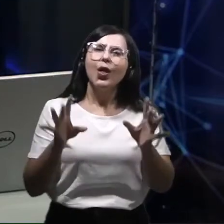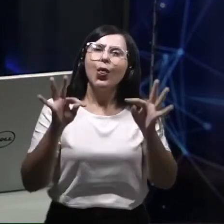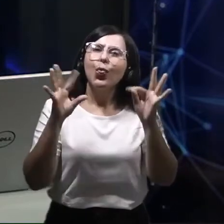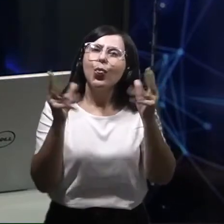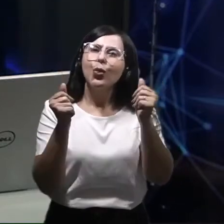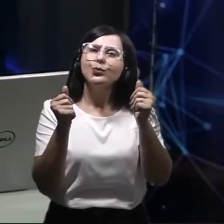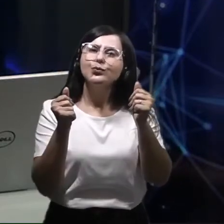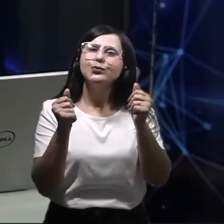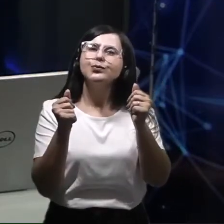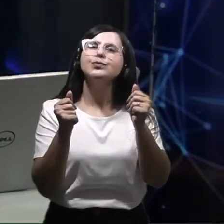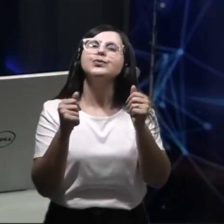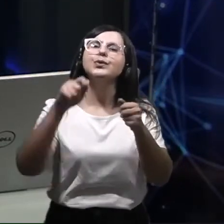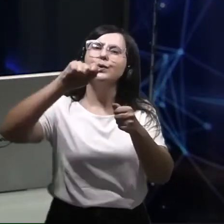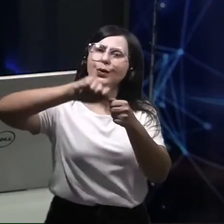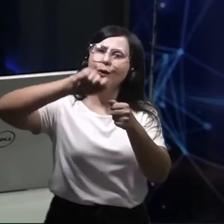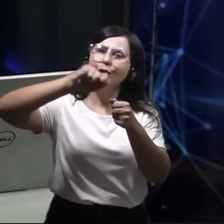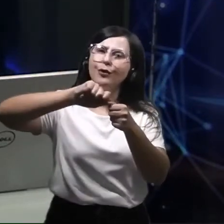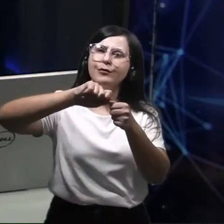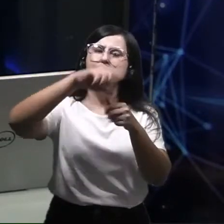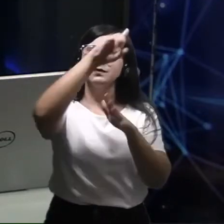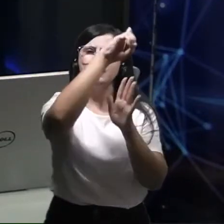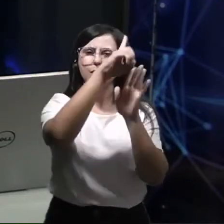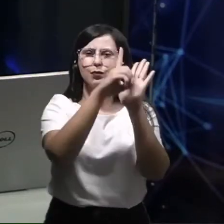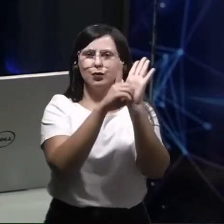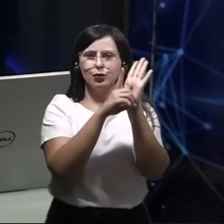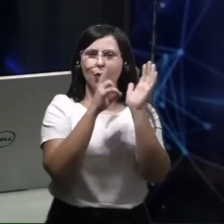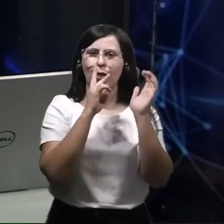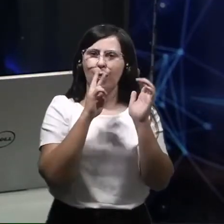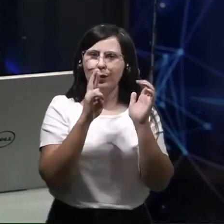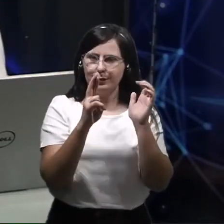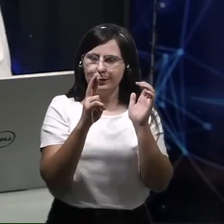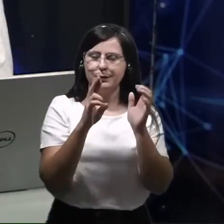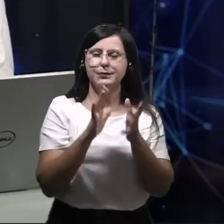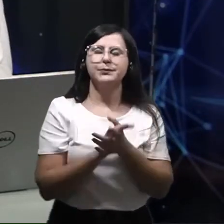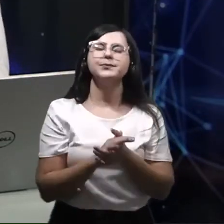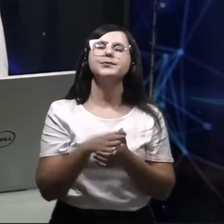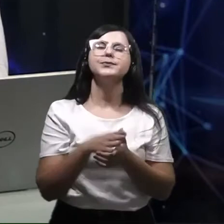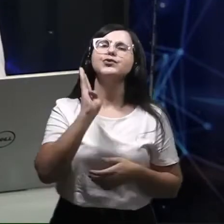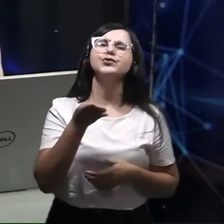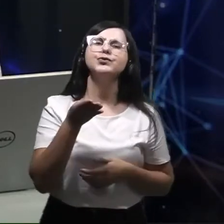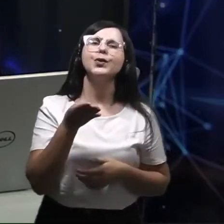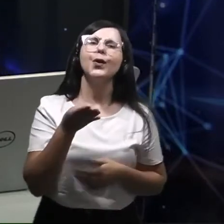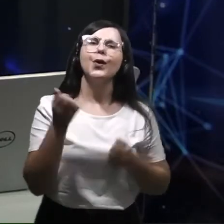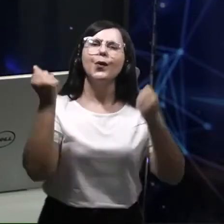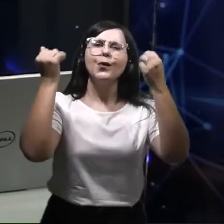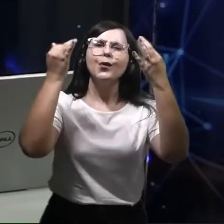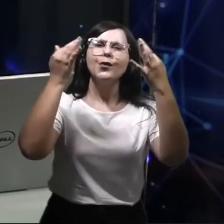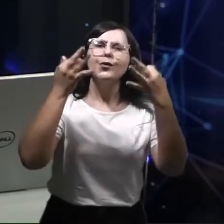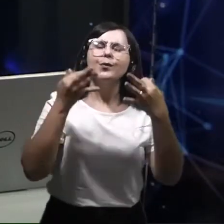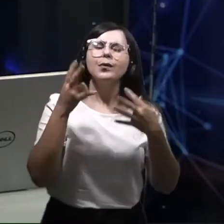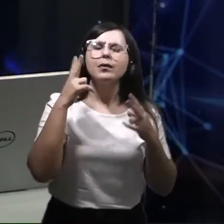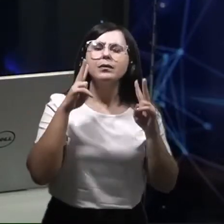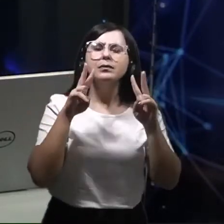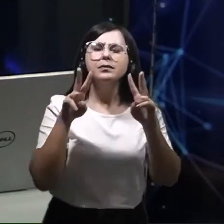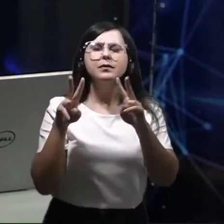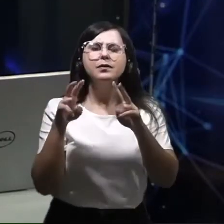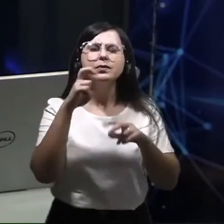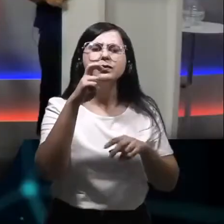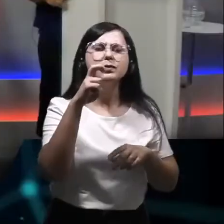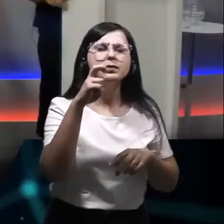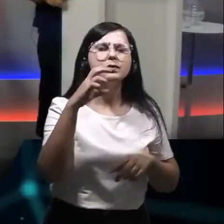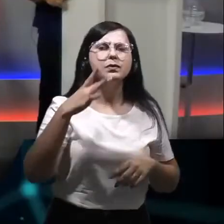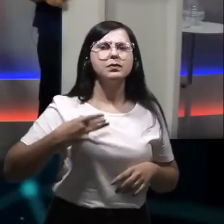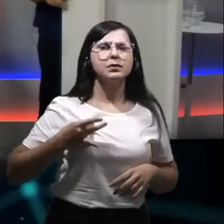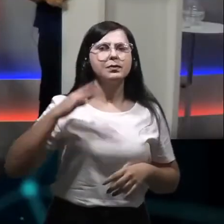sendo formulado o pedido de direito de resposta, caso tenha. Já vou manifestar aqui, certo, as seguintes observações. Os 5 candidatos